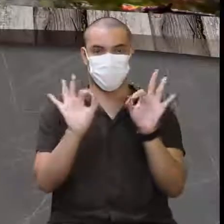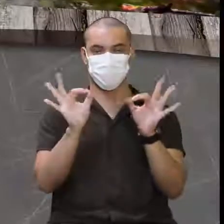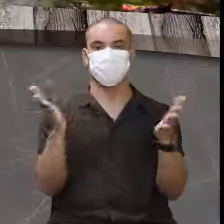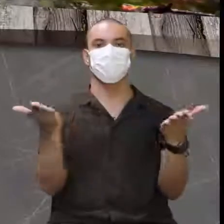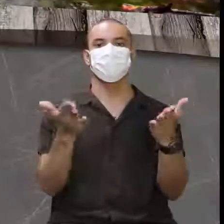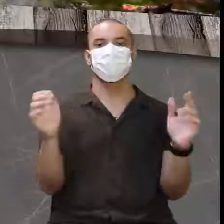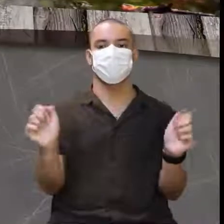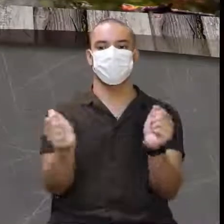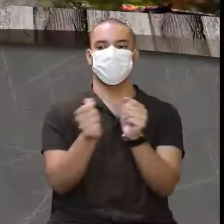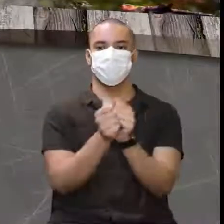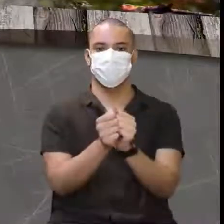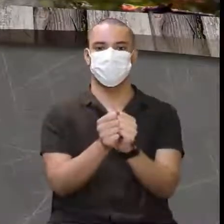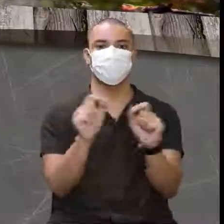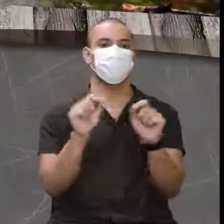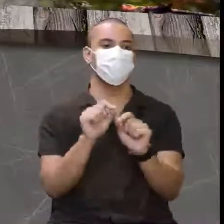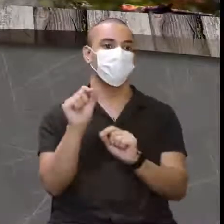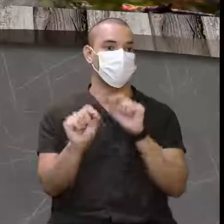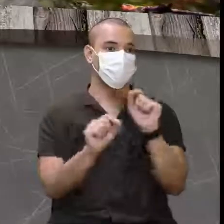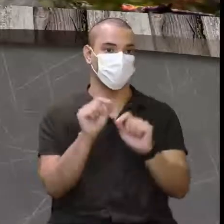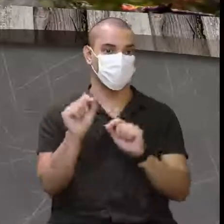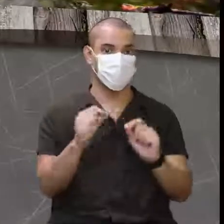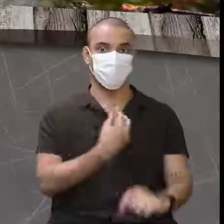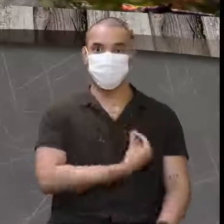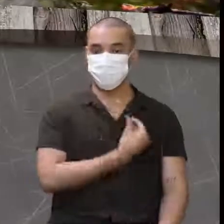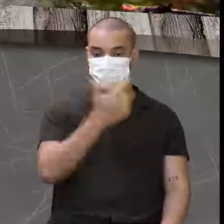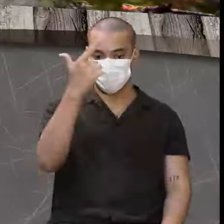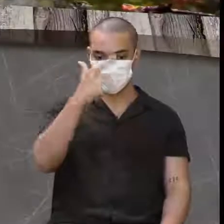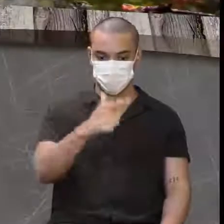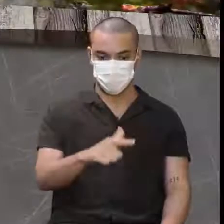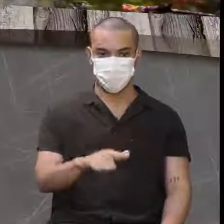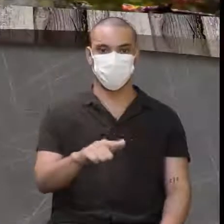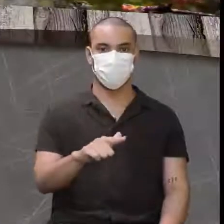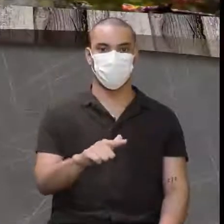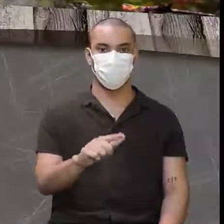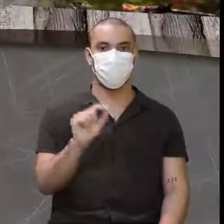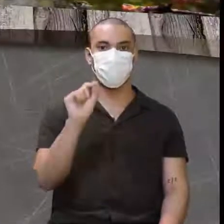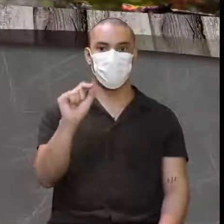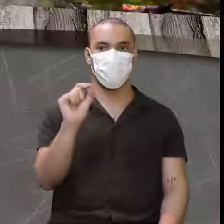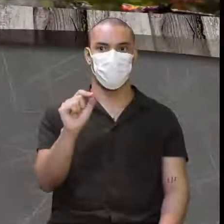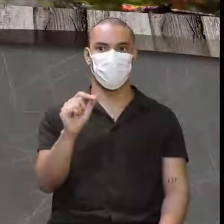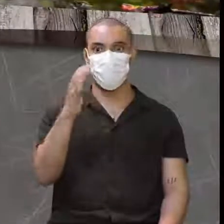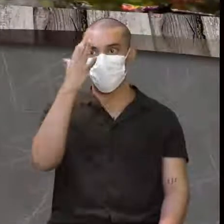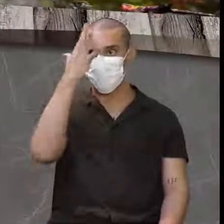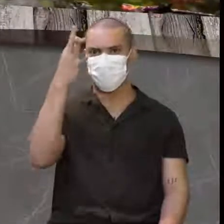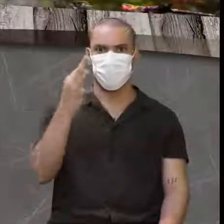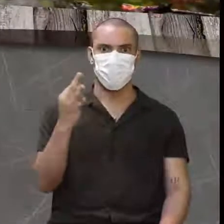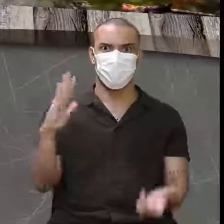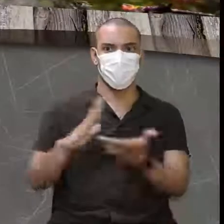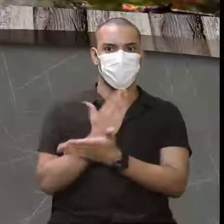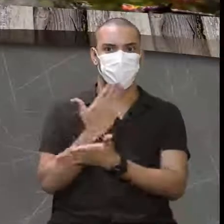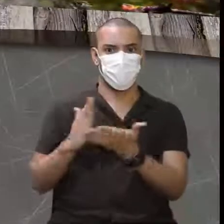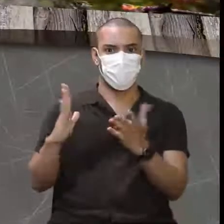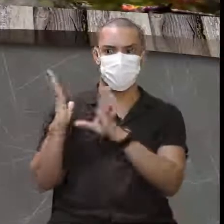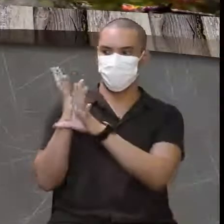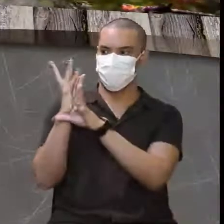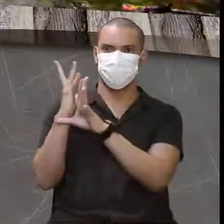gente agora junto vamos estar novamente frisando, né? Alguns, não dá para ver tudo,